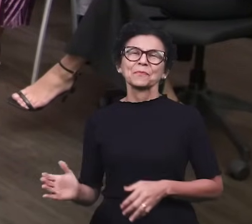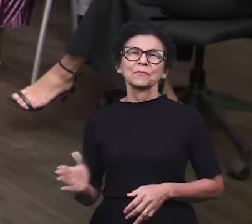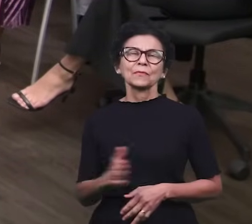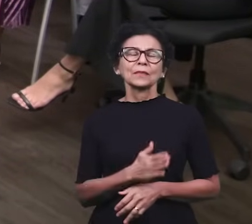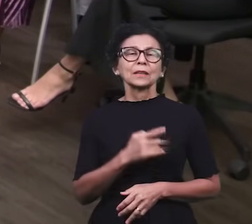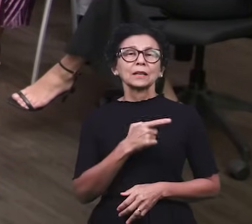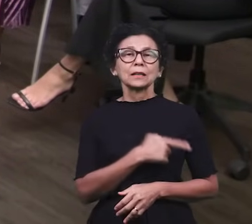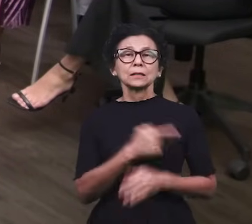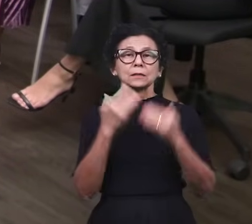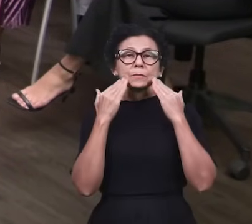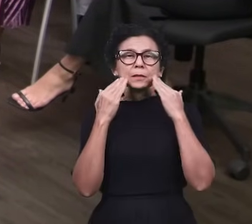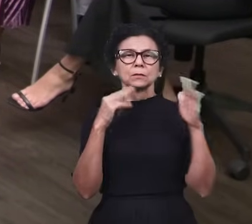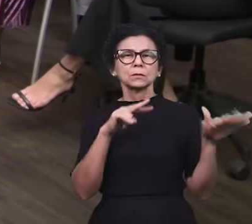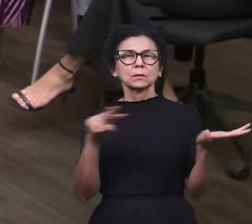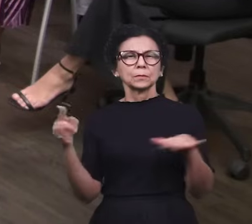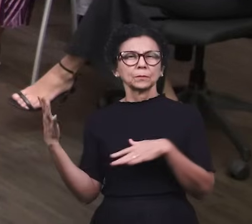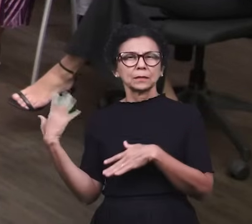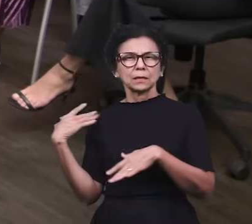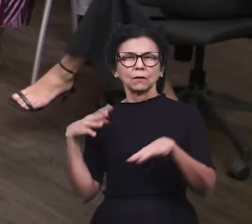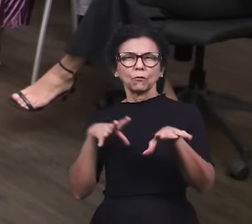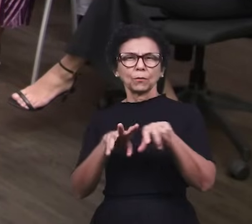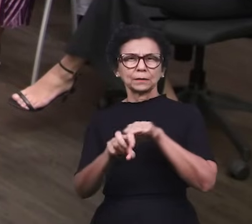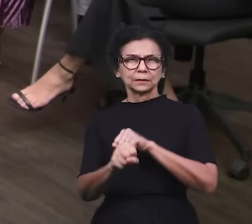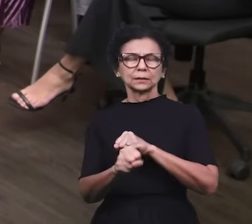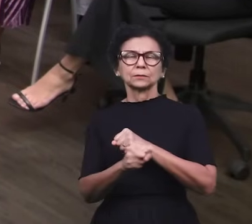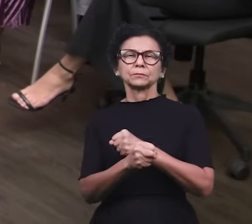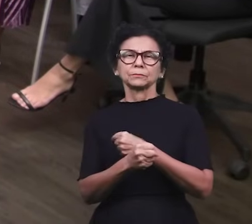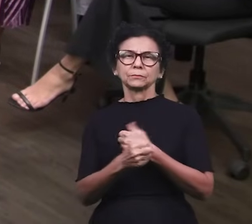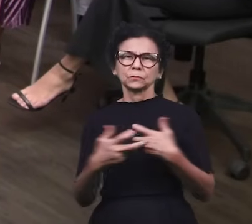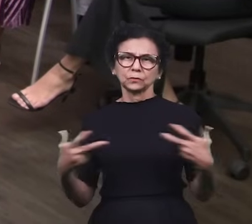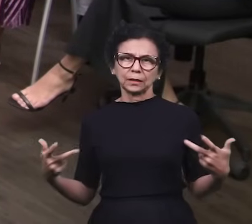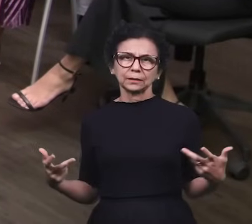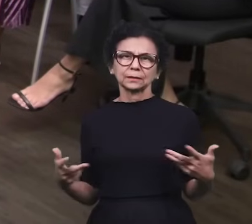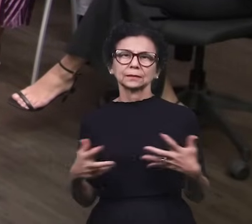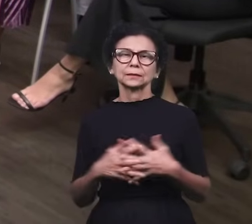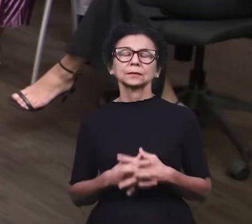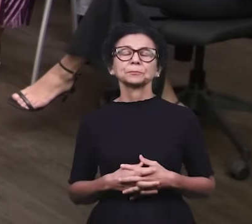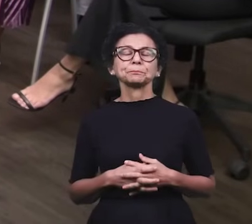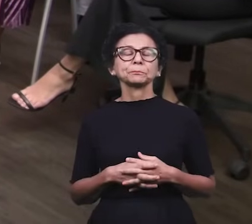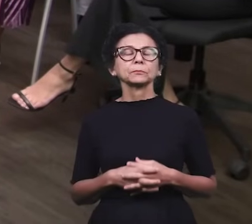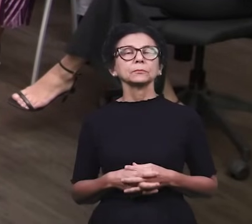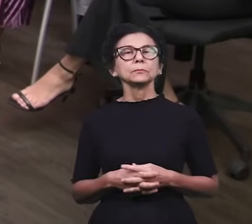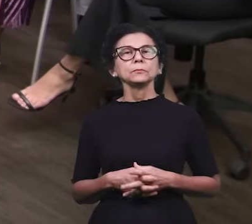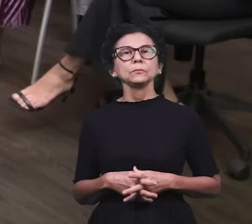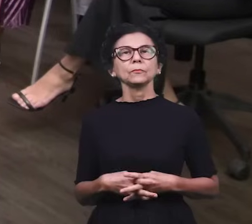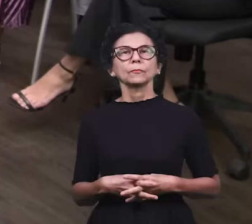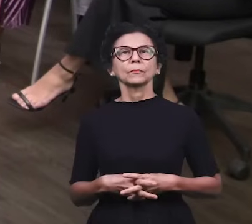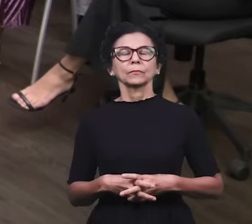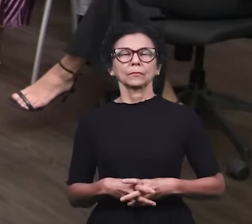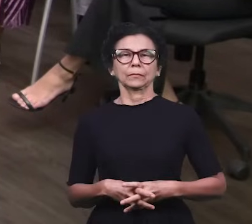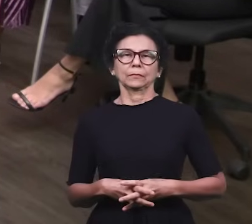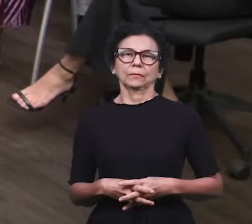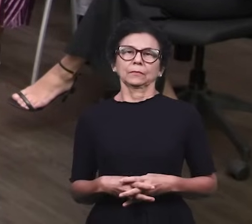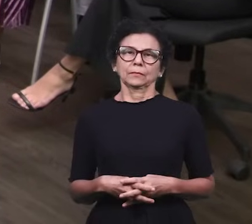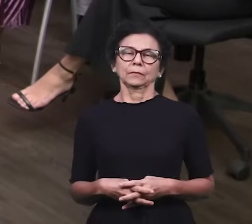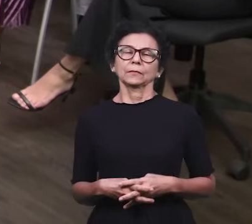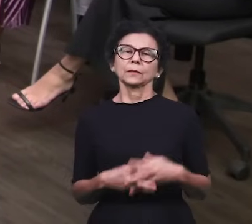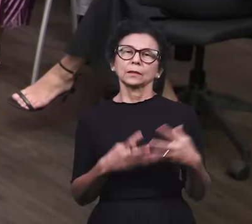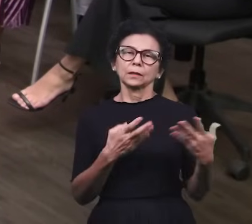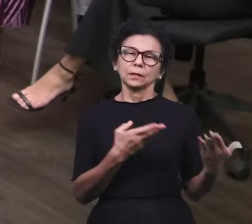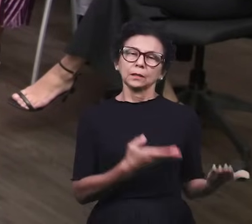já se apresentou na semana passada, falou da formação e tudo mais, que traz e que traduz